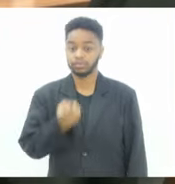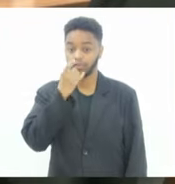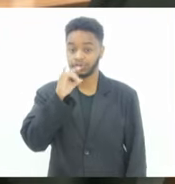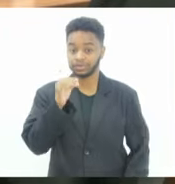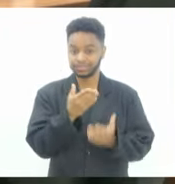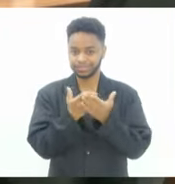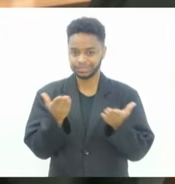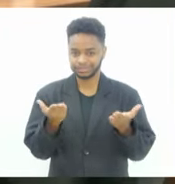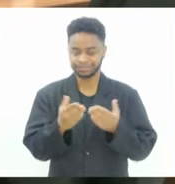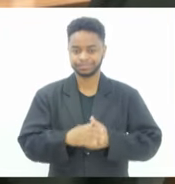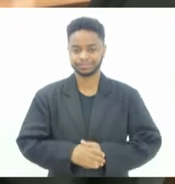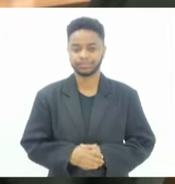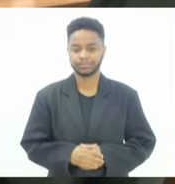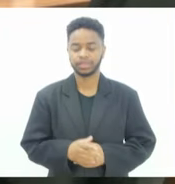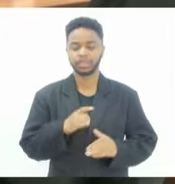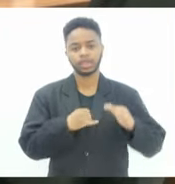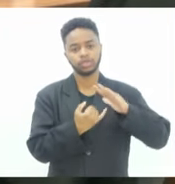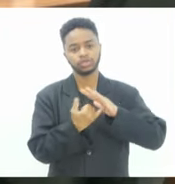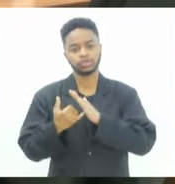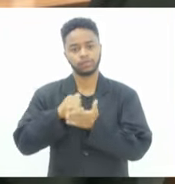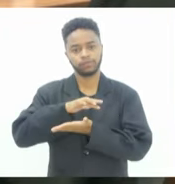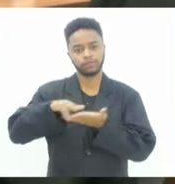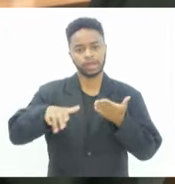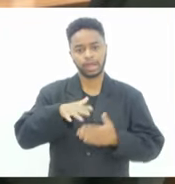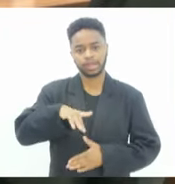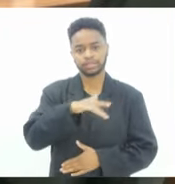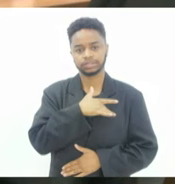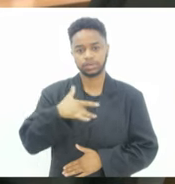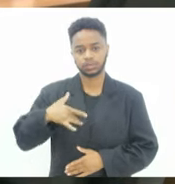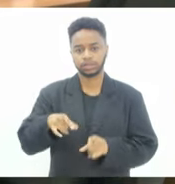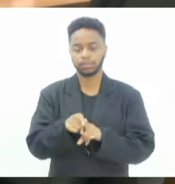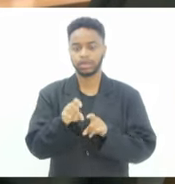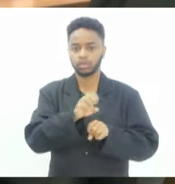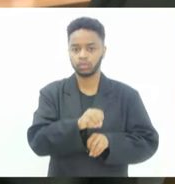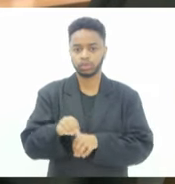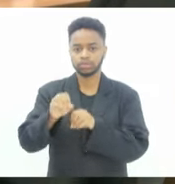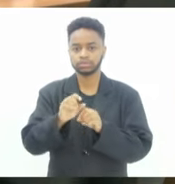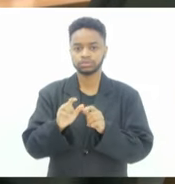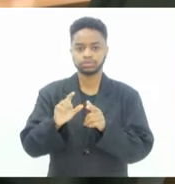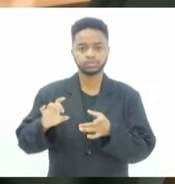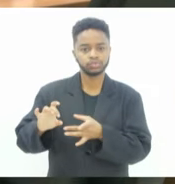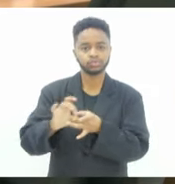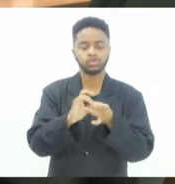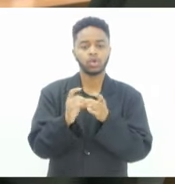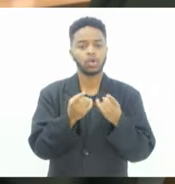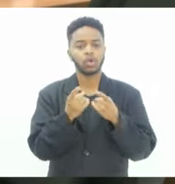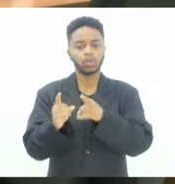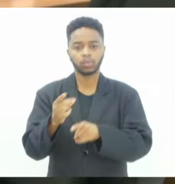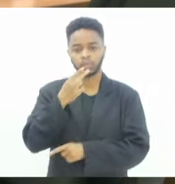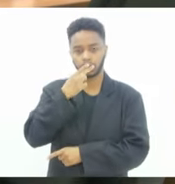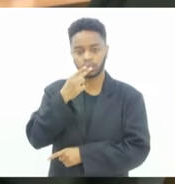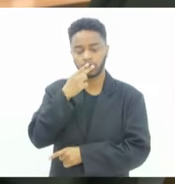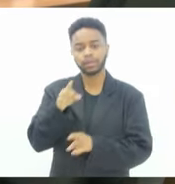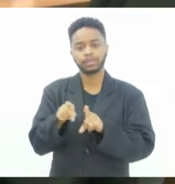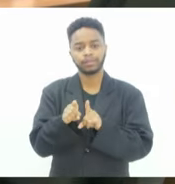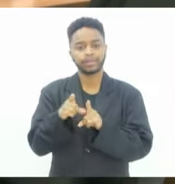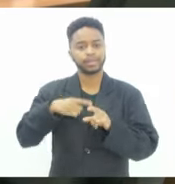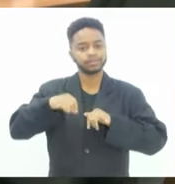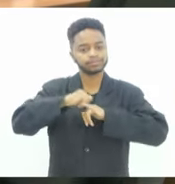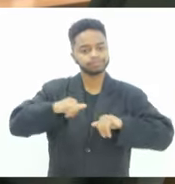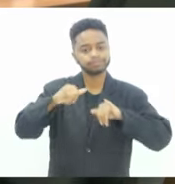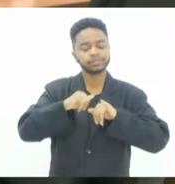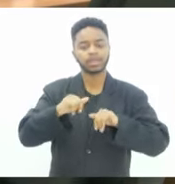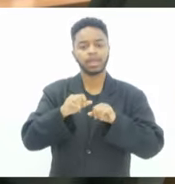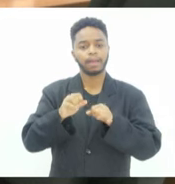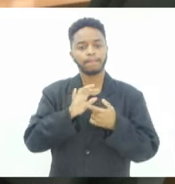Bom dia. Instituições de saúde e educação se unem contra o tabagismo, fazendo campanhas e projetos que reforçam o